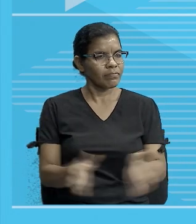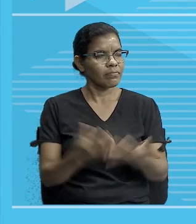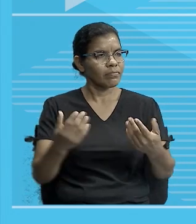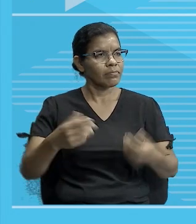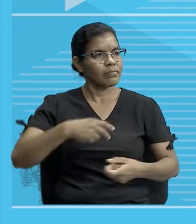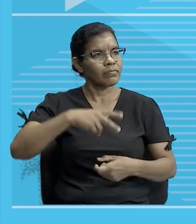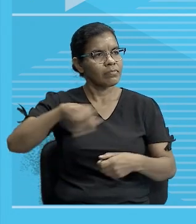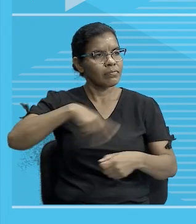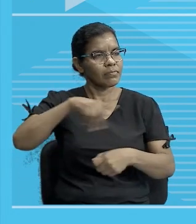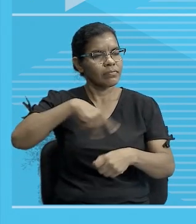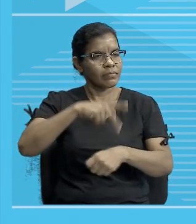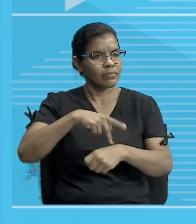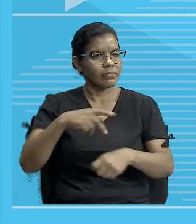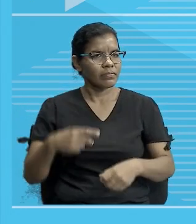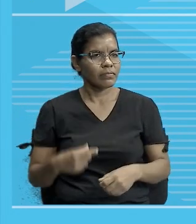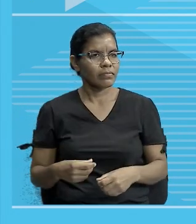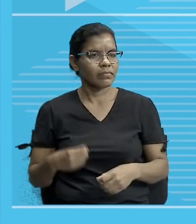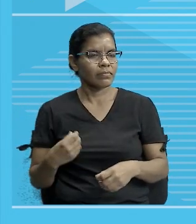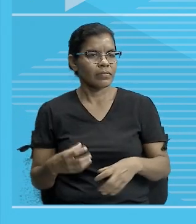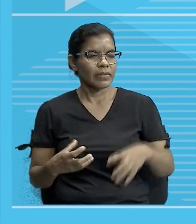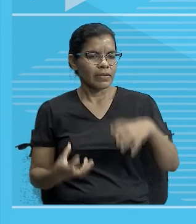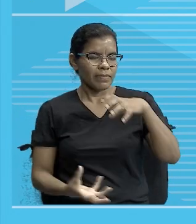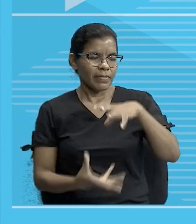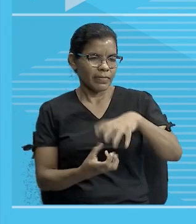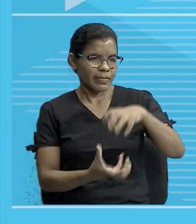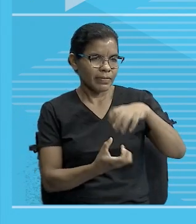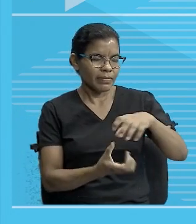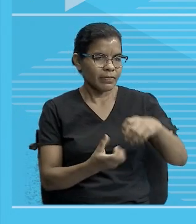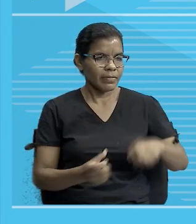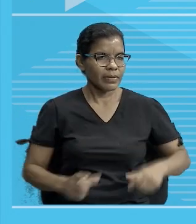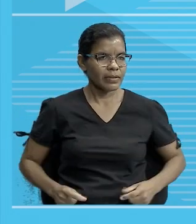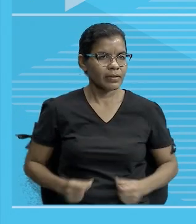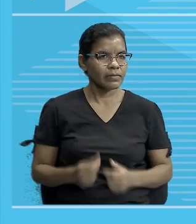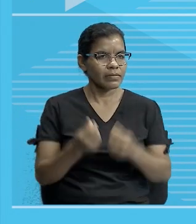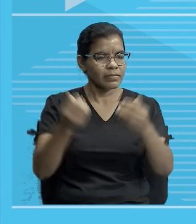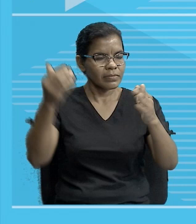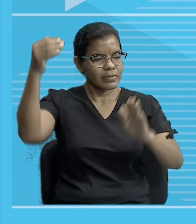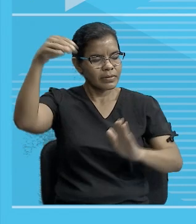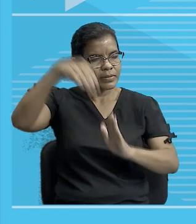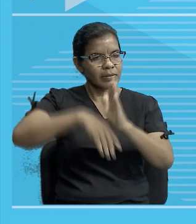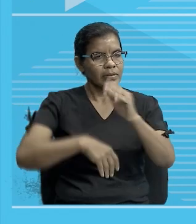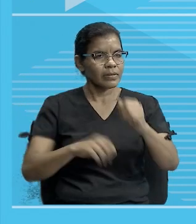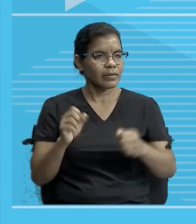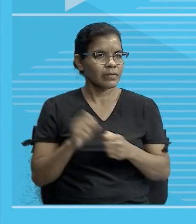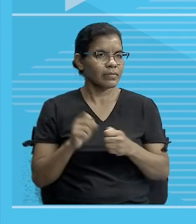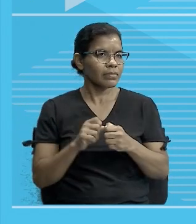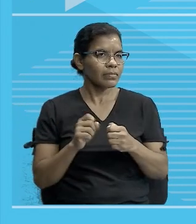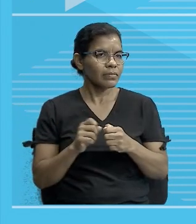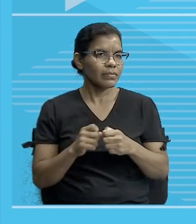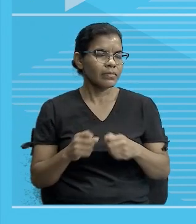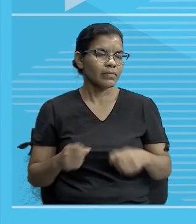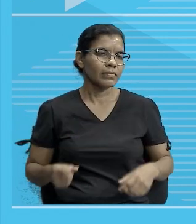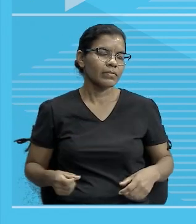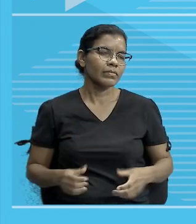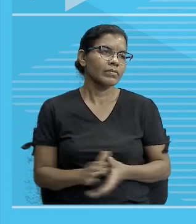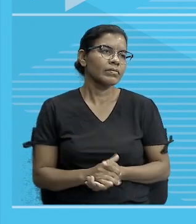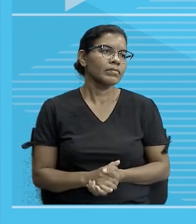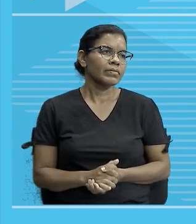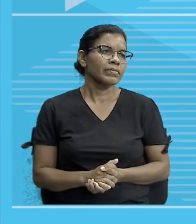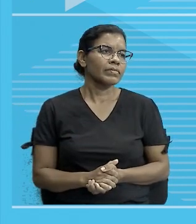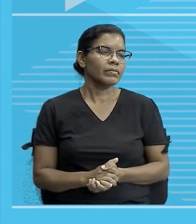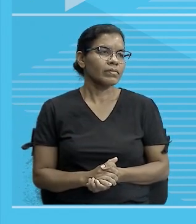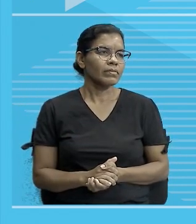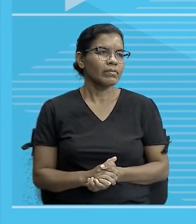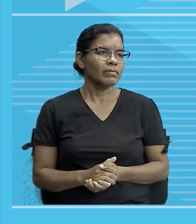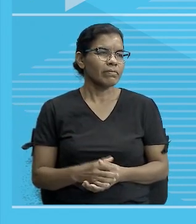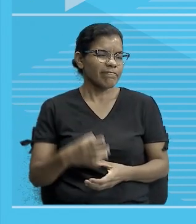crise econômica por causa da queda da produção, porque o governo gastava mais do que arrecadava. Então, havia